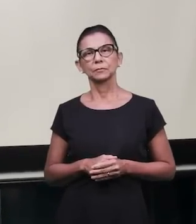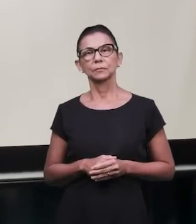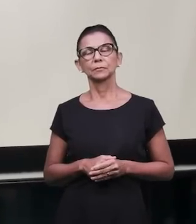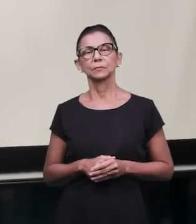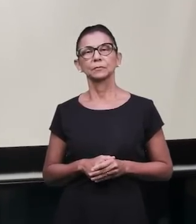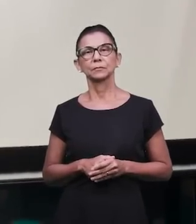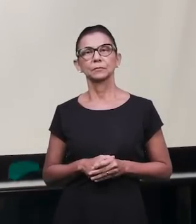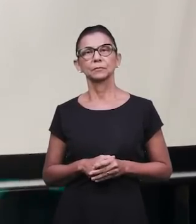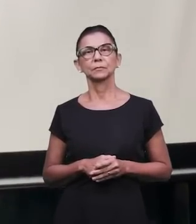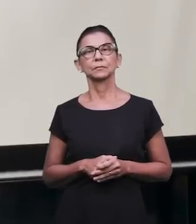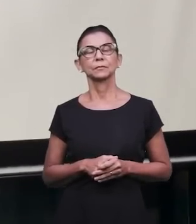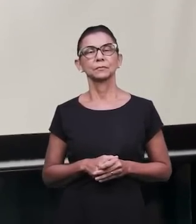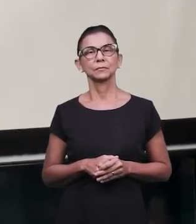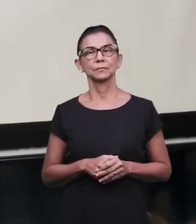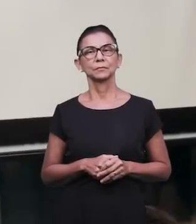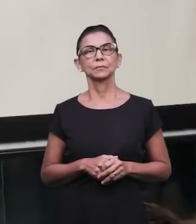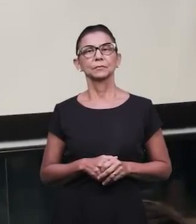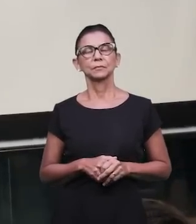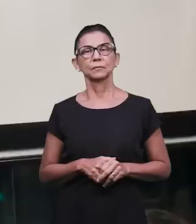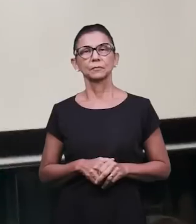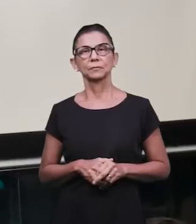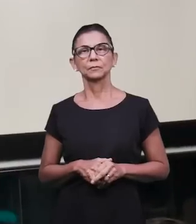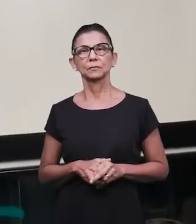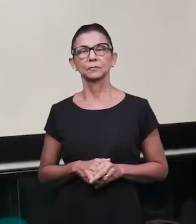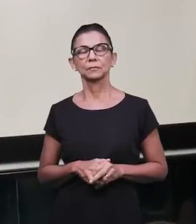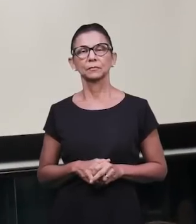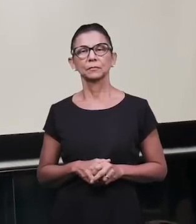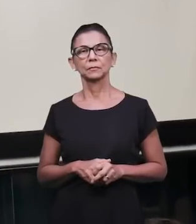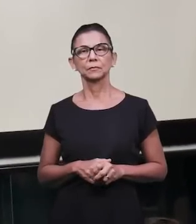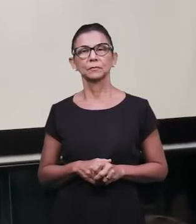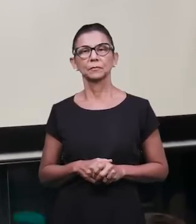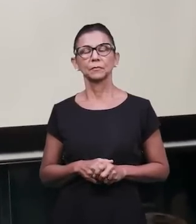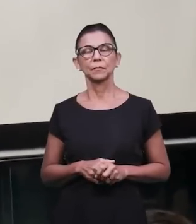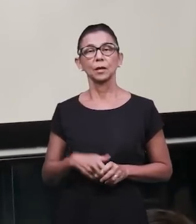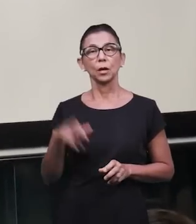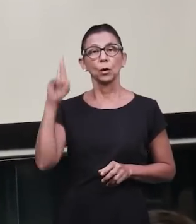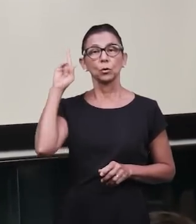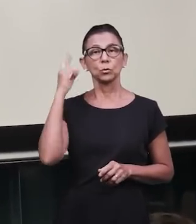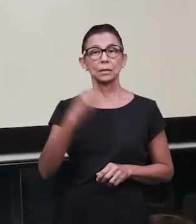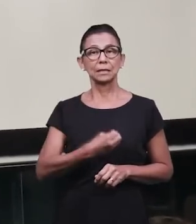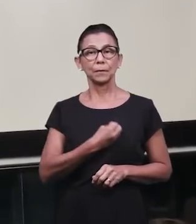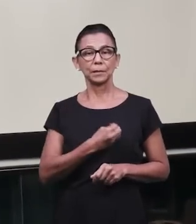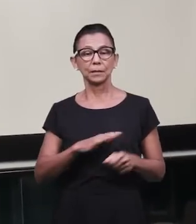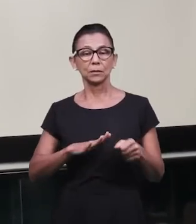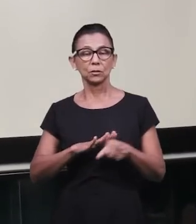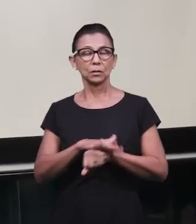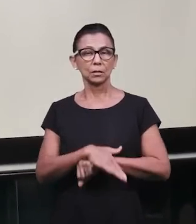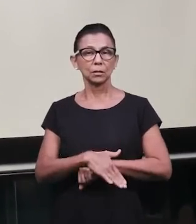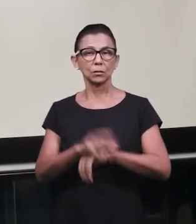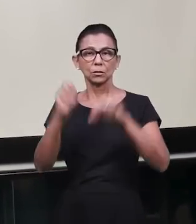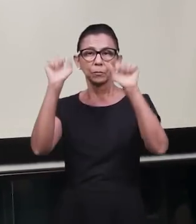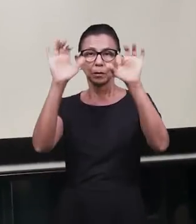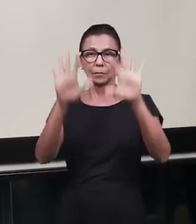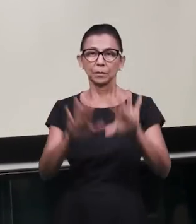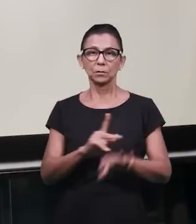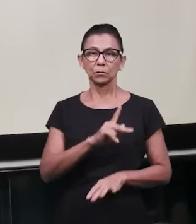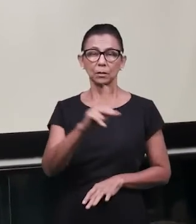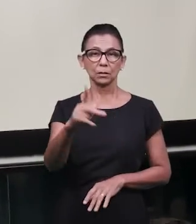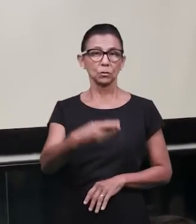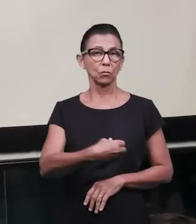noite, o Senhor te dá uma oportunidade. Não deixe passar. O Senhor está aqui nessa noite para dar uma bênção à sua